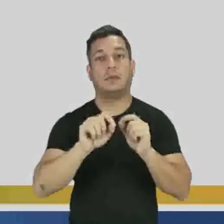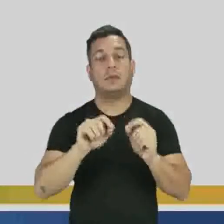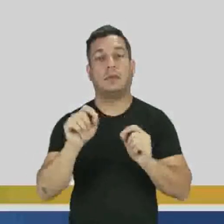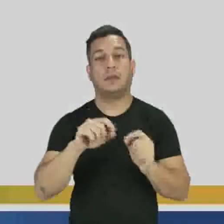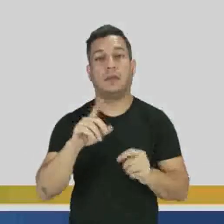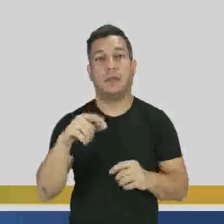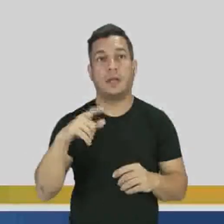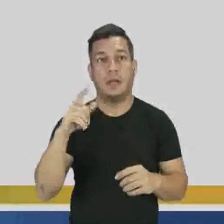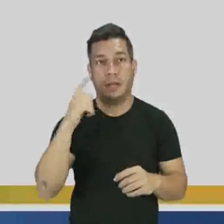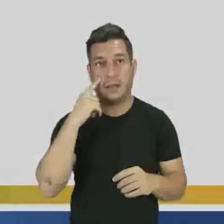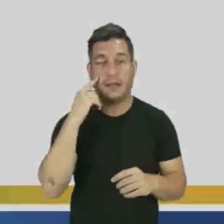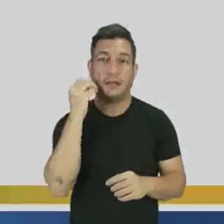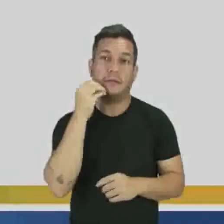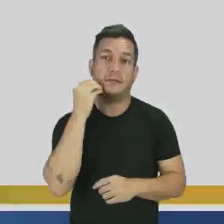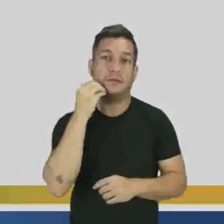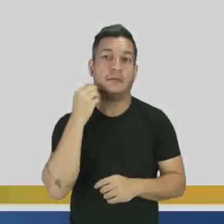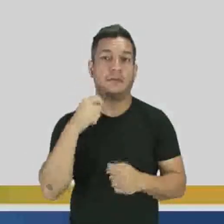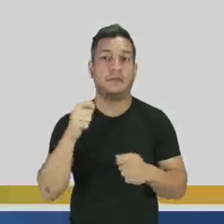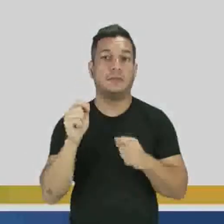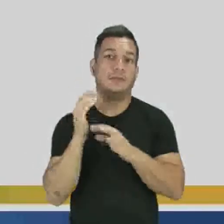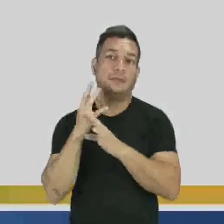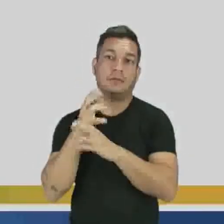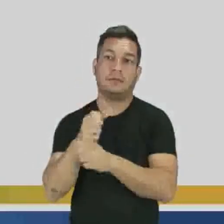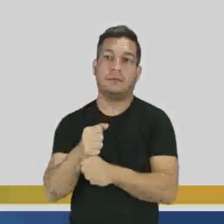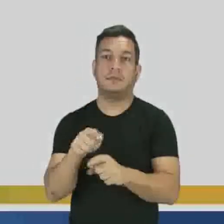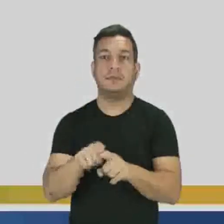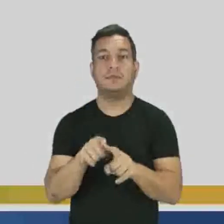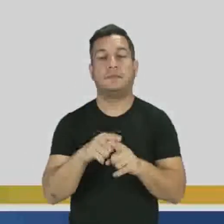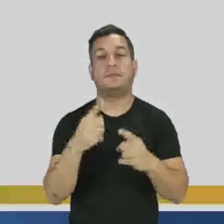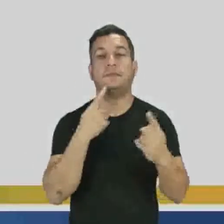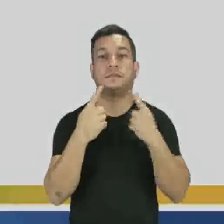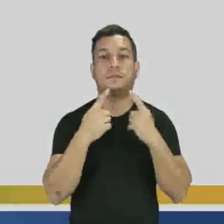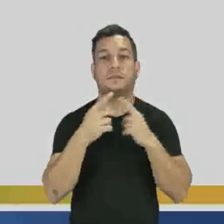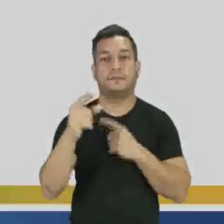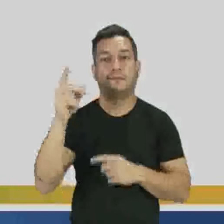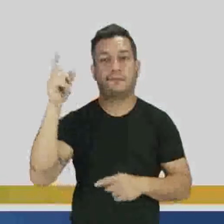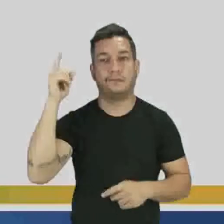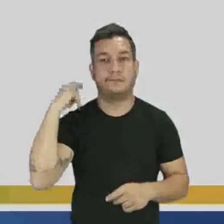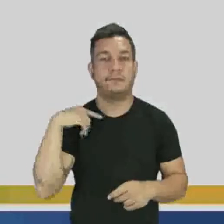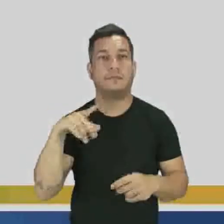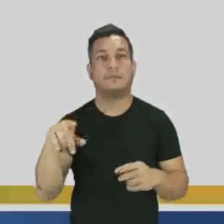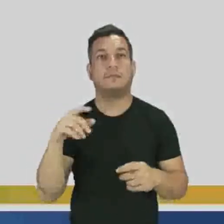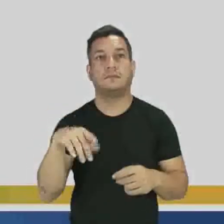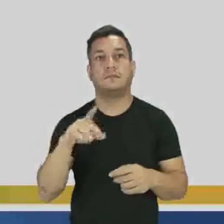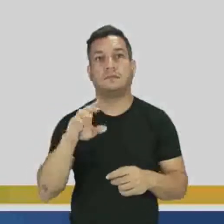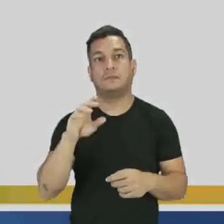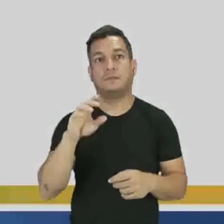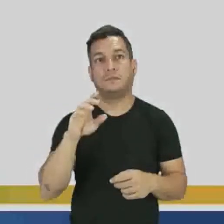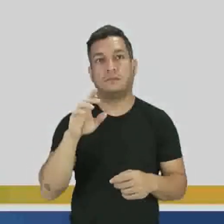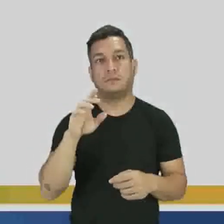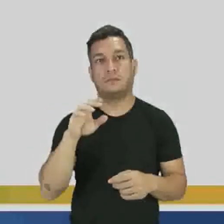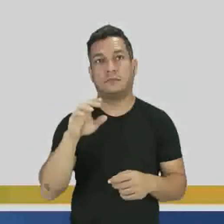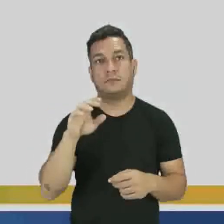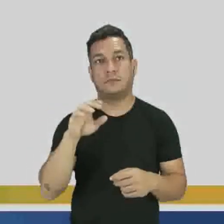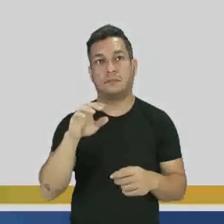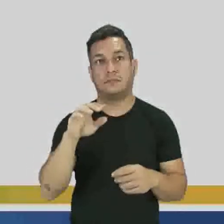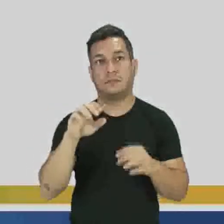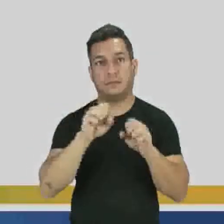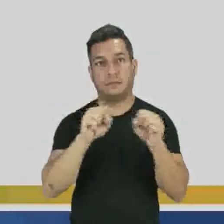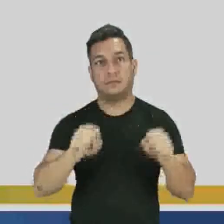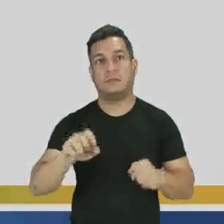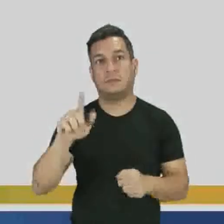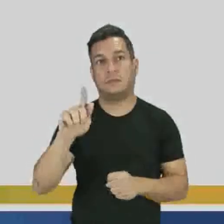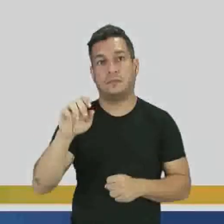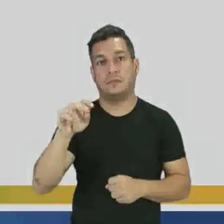intenção desse aparato experimental, eu preciso retornar um pouco a uma discussão bem antiga em torno do sistema geocêntrico e heliocêntrico. Lá na